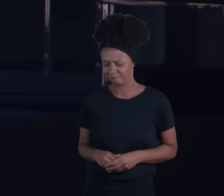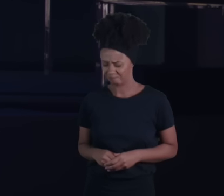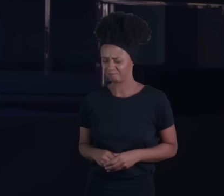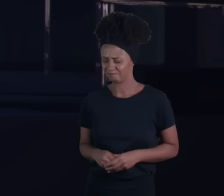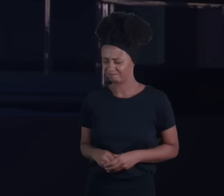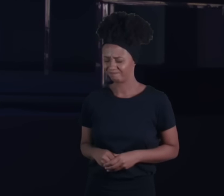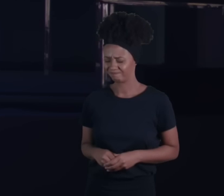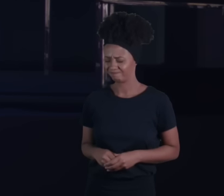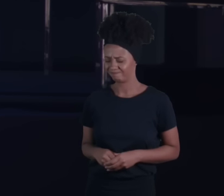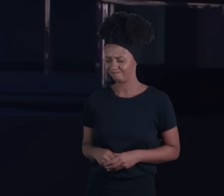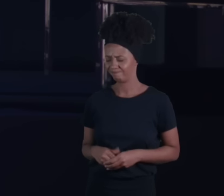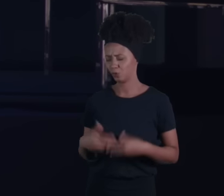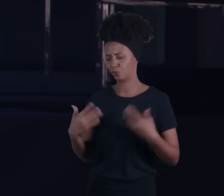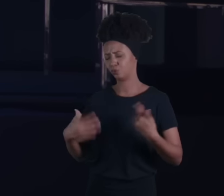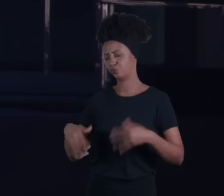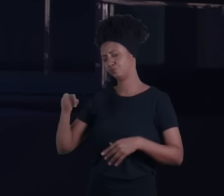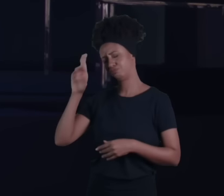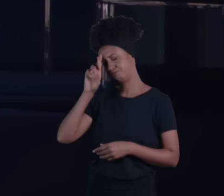obrigado, Senhor,